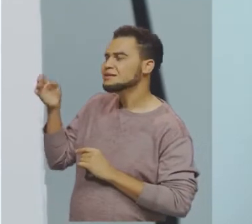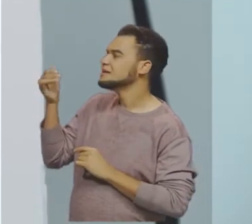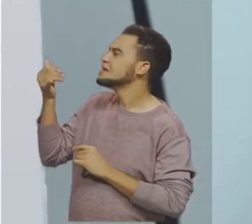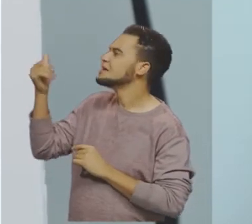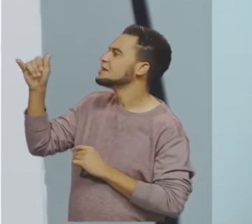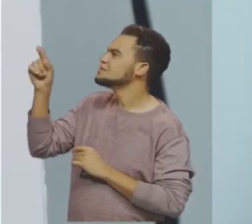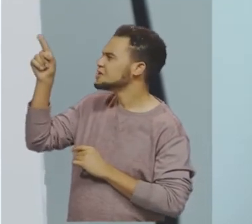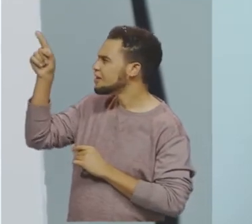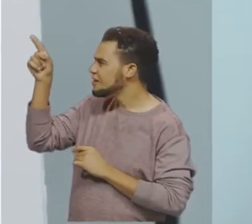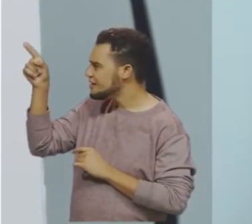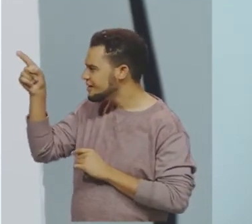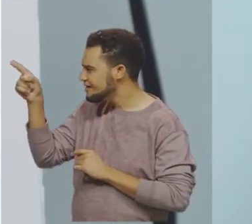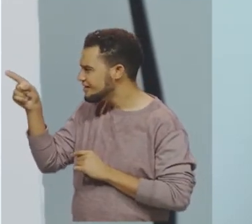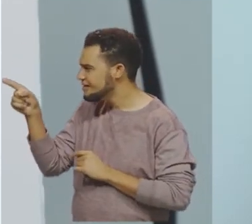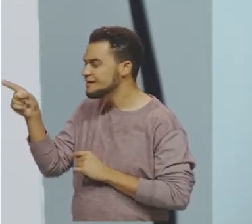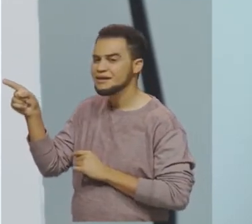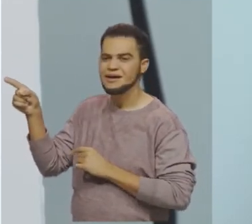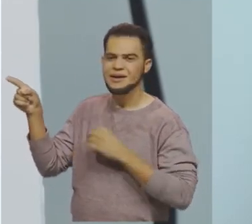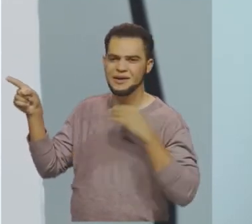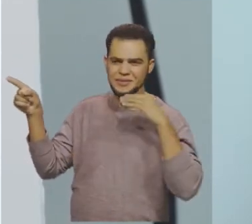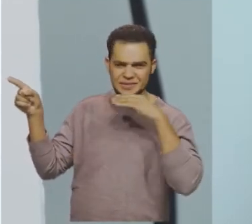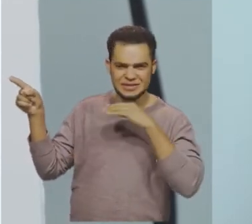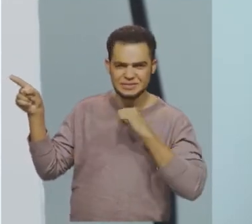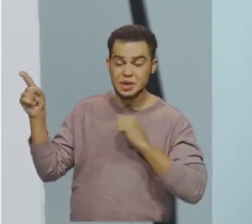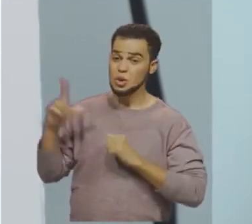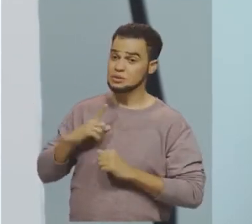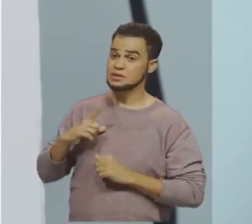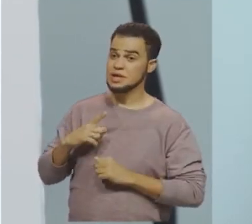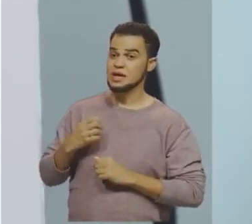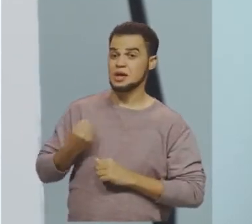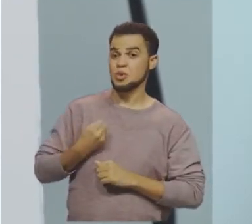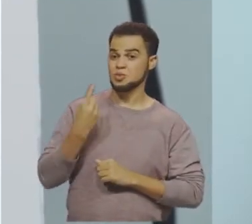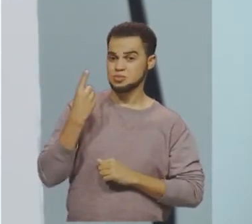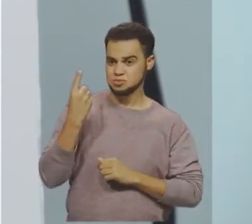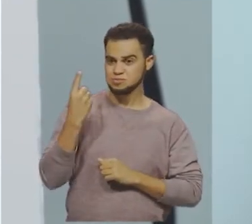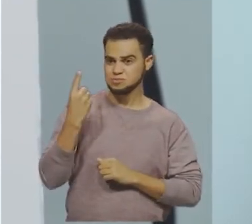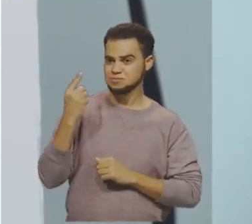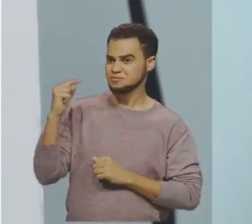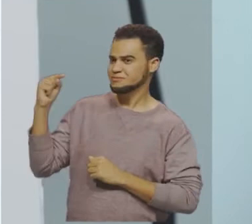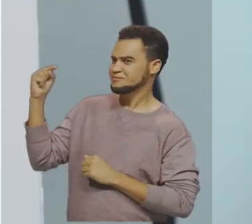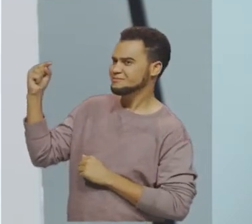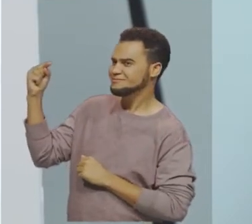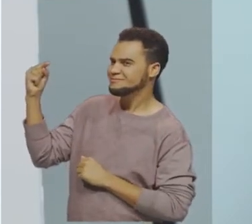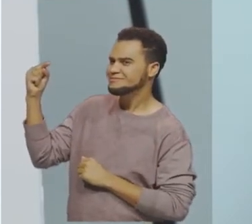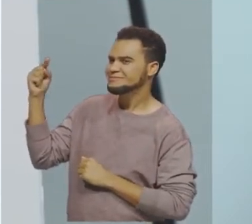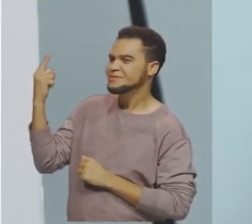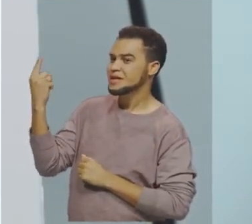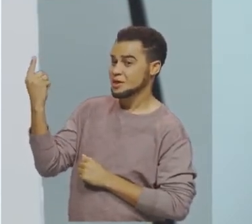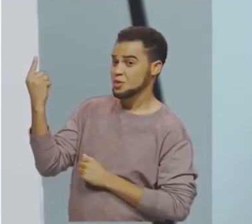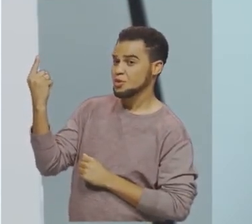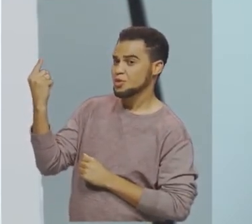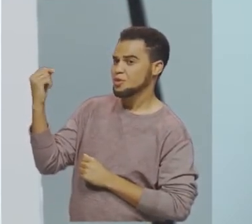mesma coisa. Eu peguei a unidade 1 aqui e vou usar essa mesma